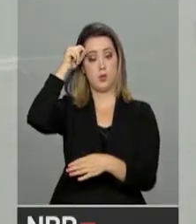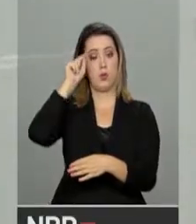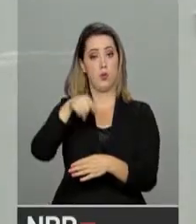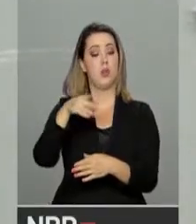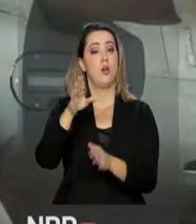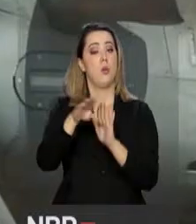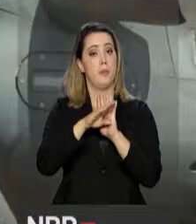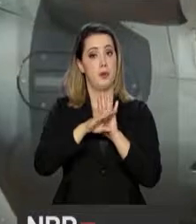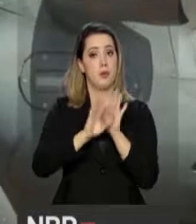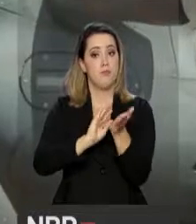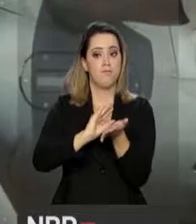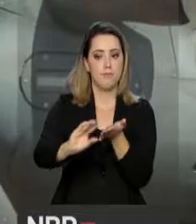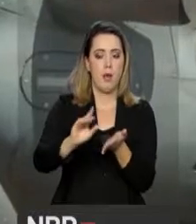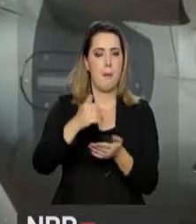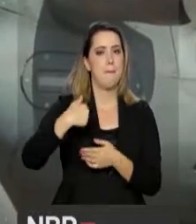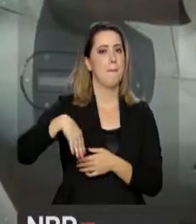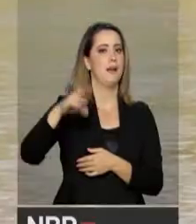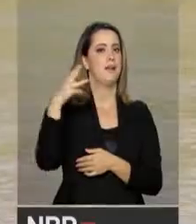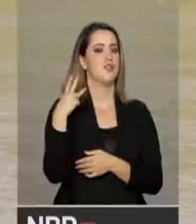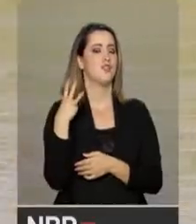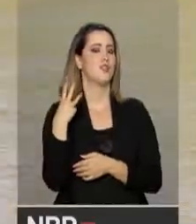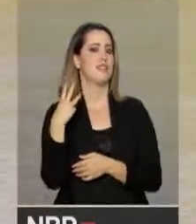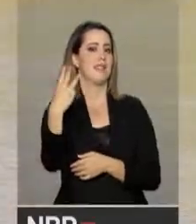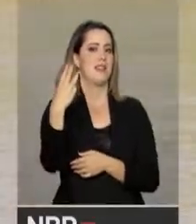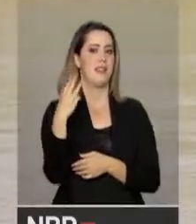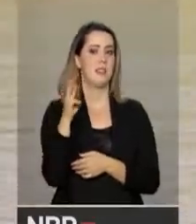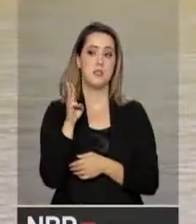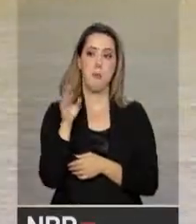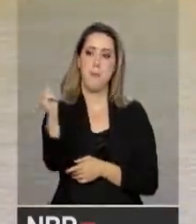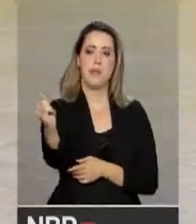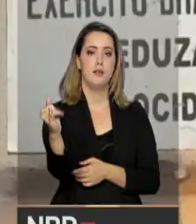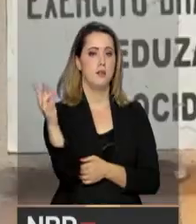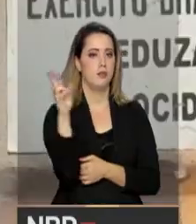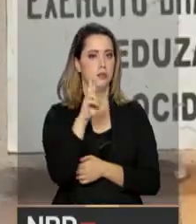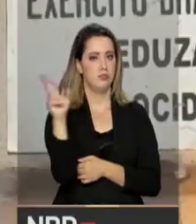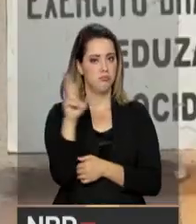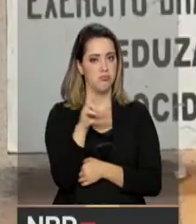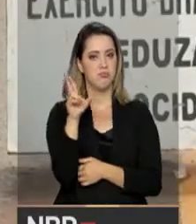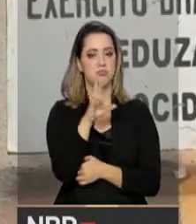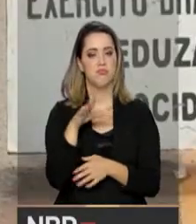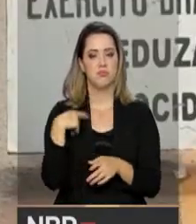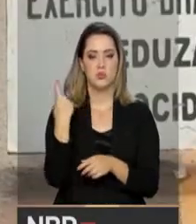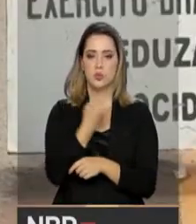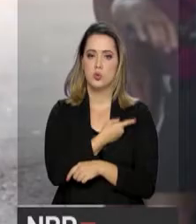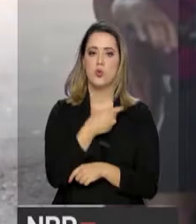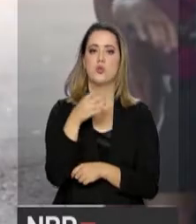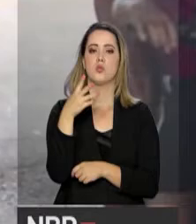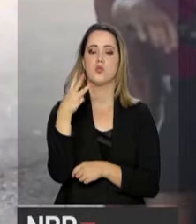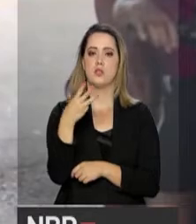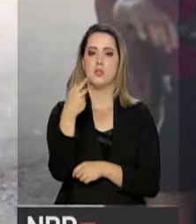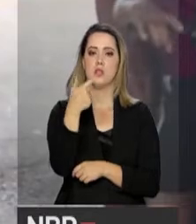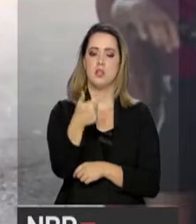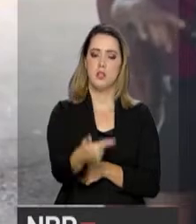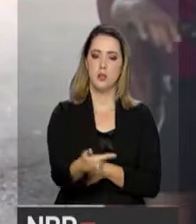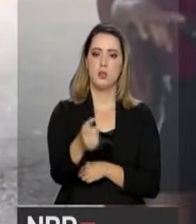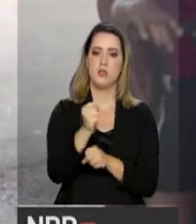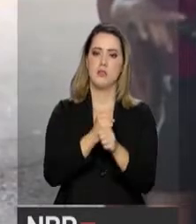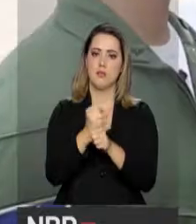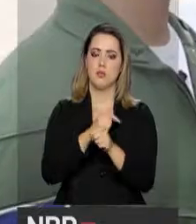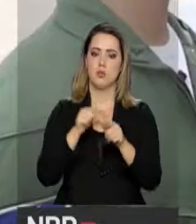região amazônica mais de 3 bilhões de reais ao longo dos nossos 32 anos de